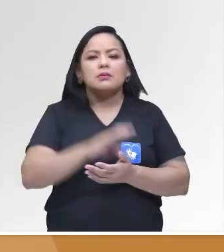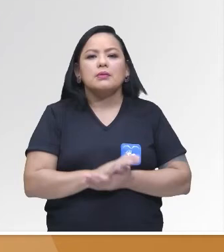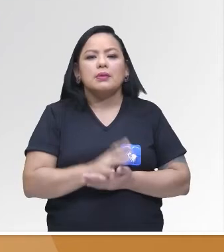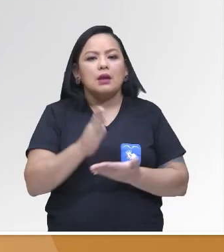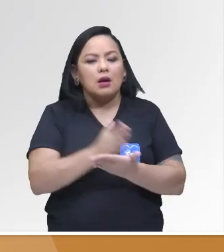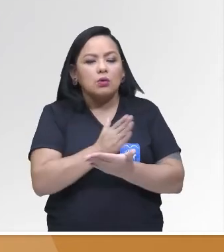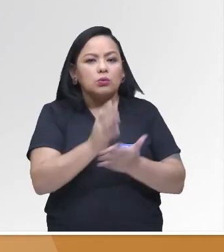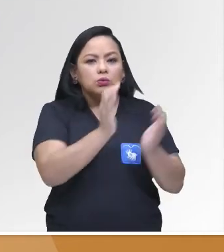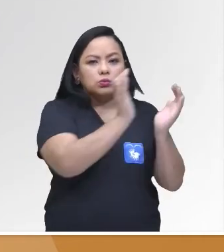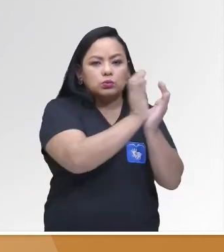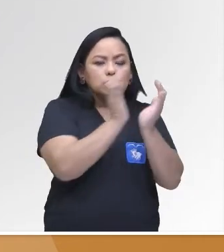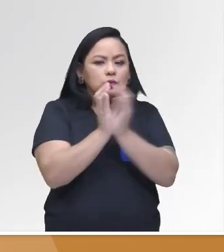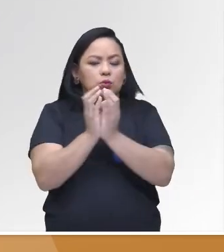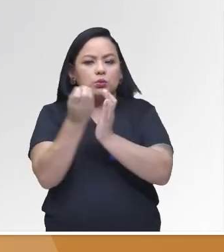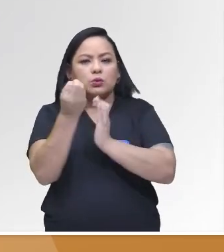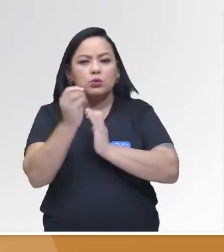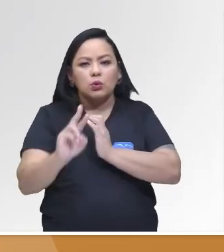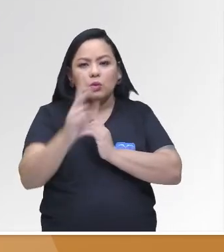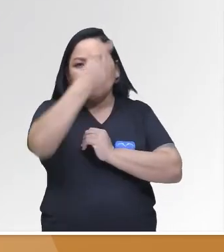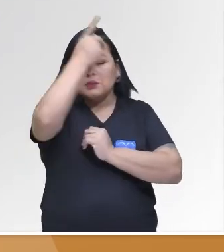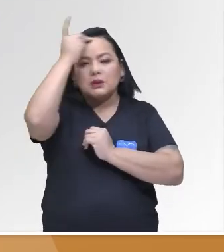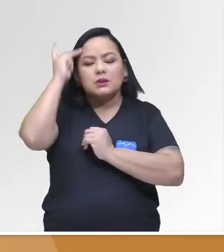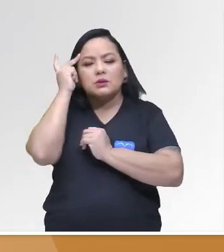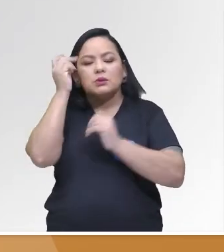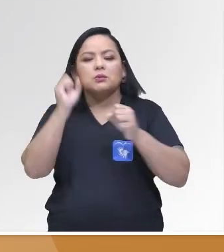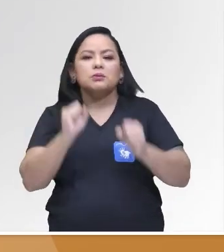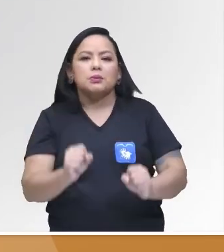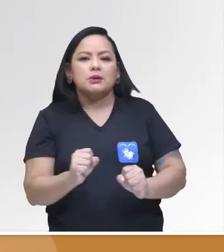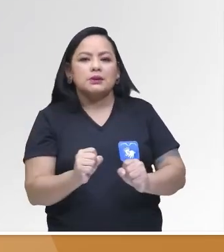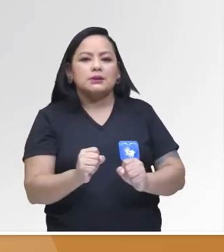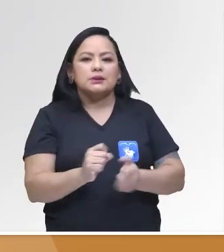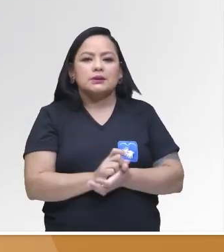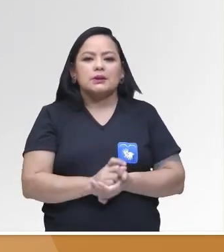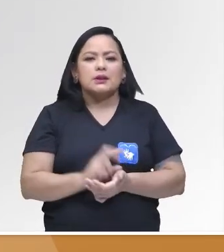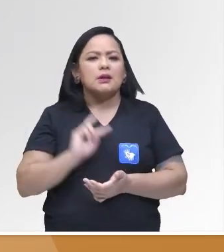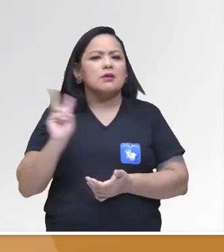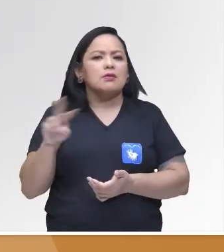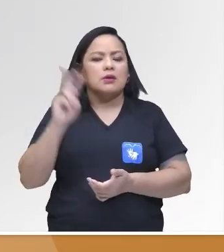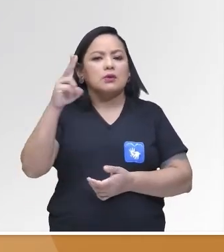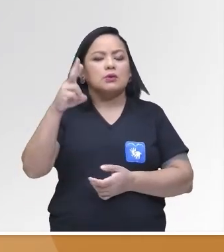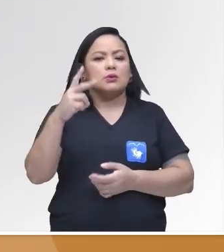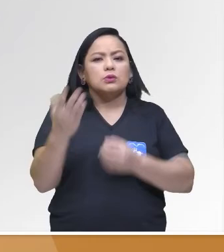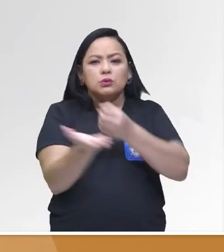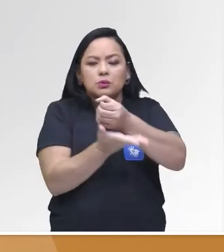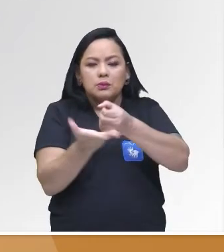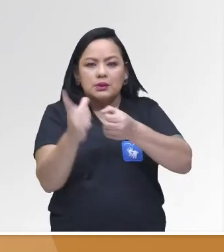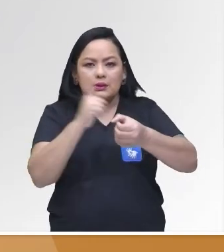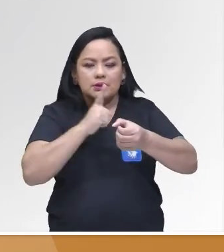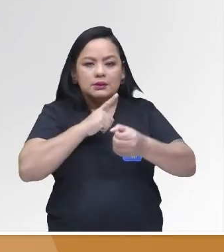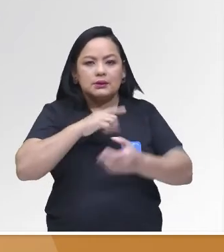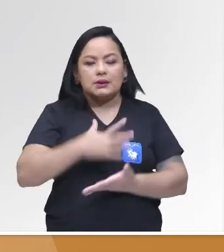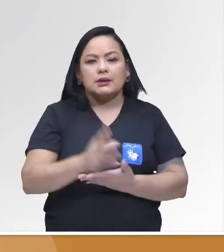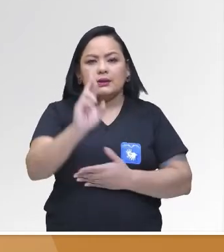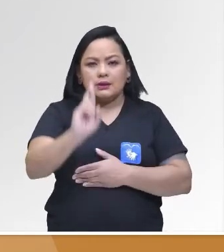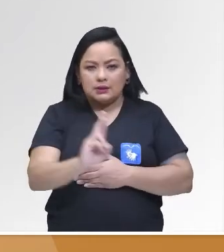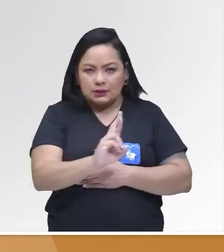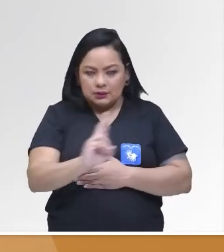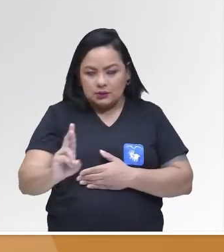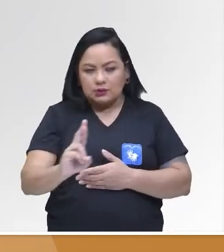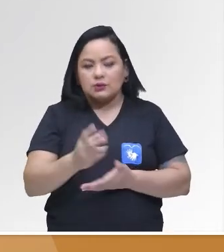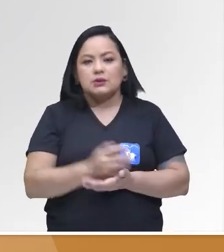Alguns grupos ou pessoas podem ter fortes valores baseados em crenças